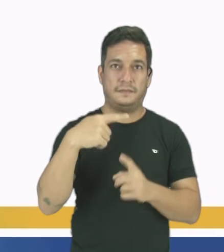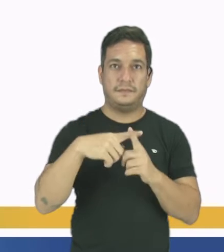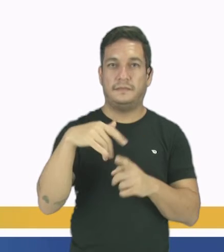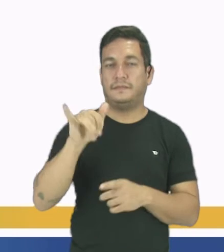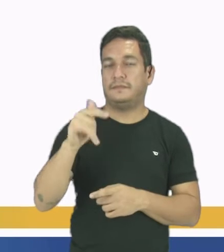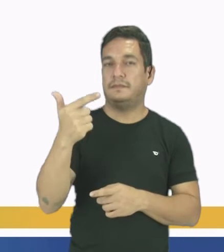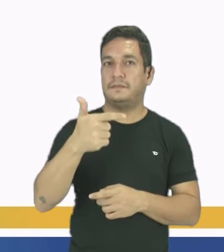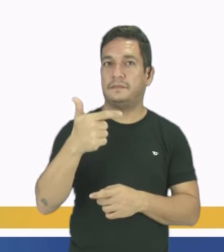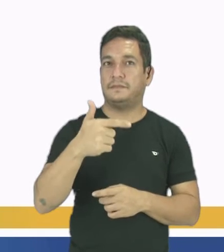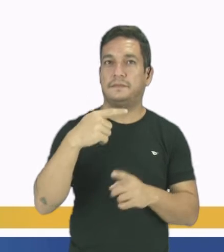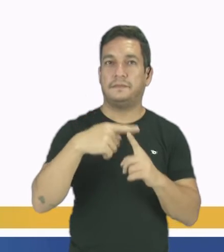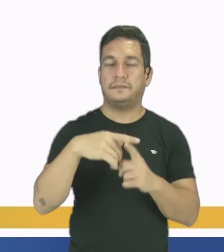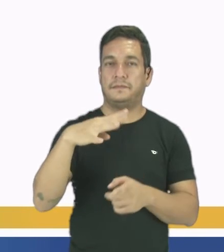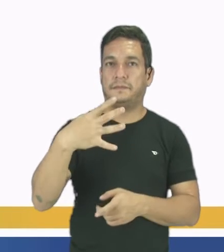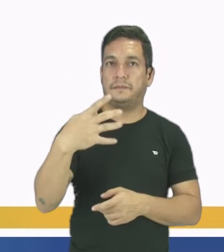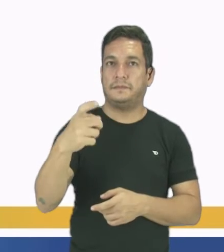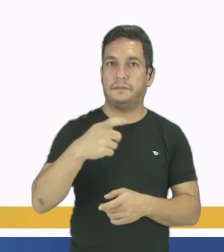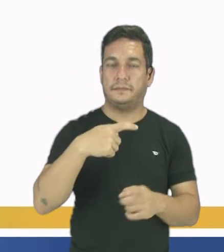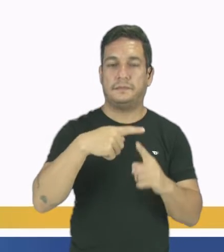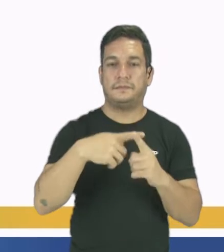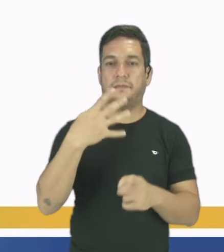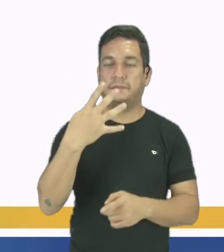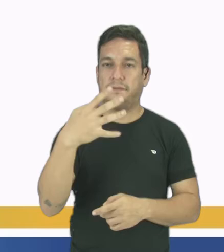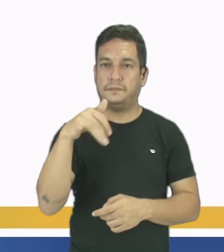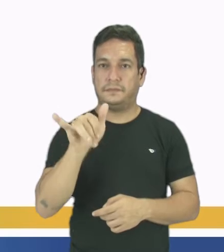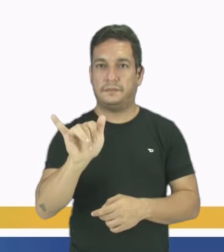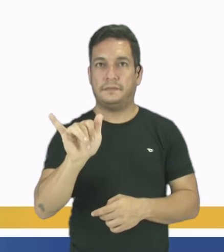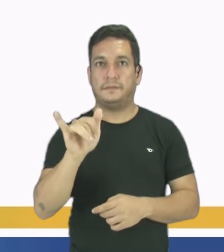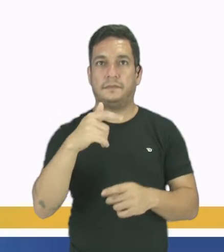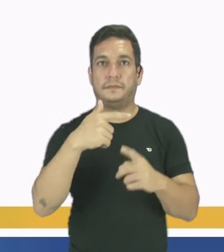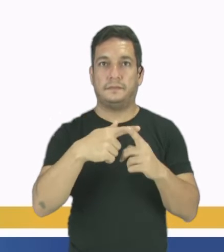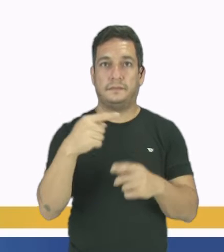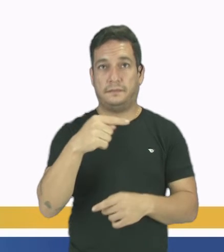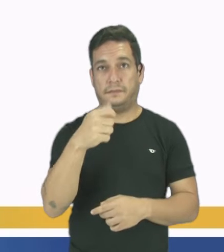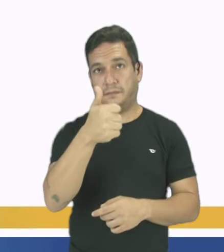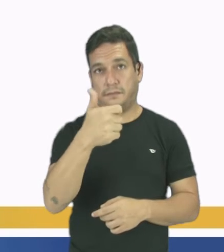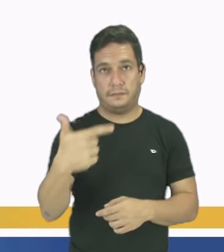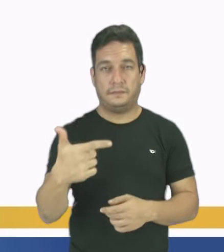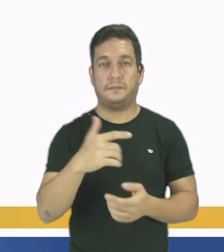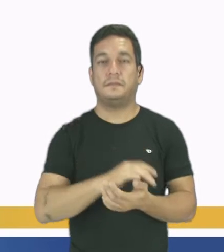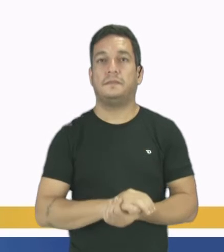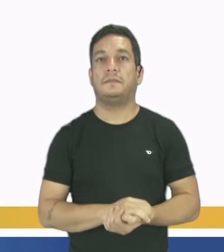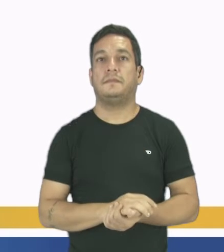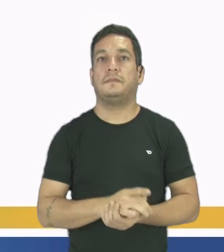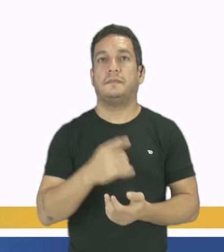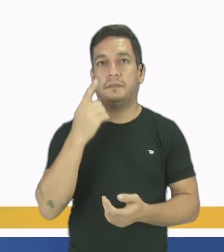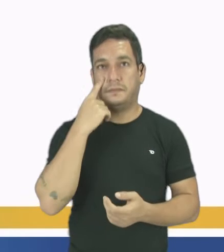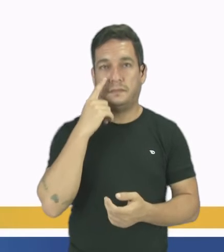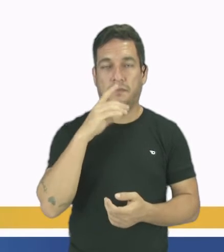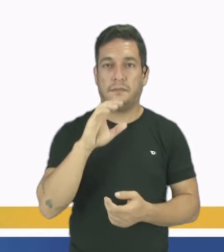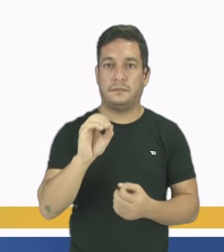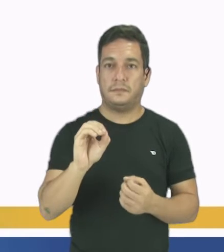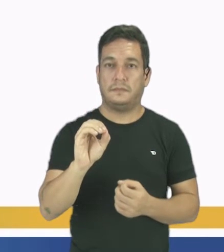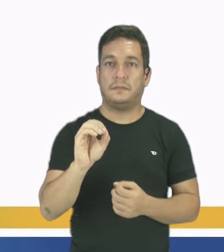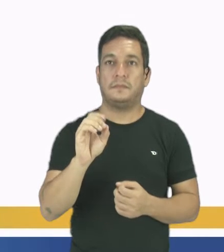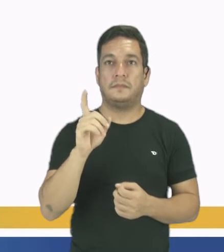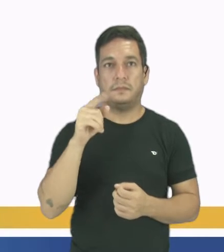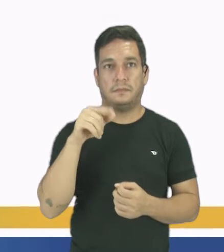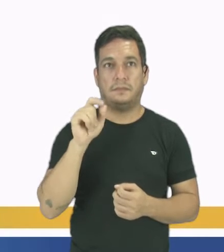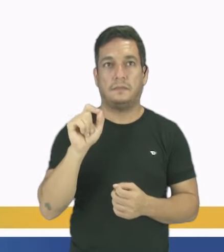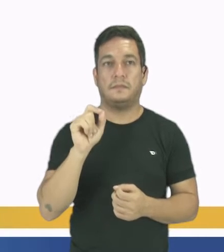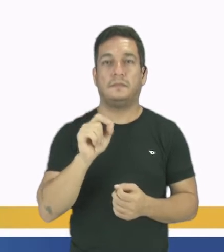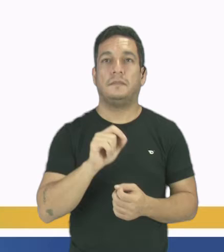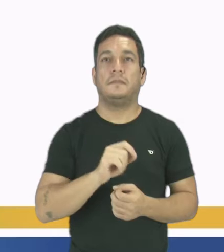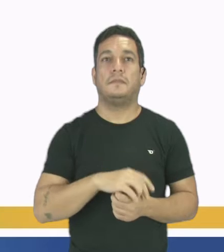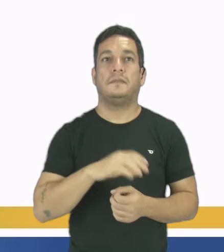x² mais y² mais 4x mais 4y menos 12 igual a 0,